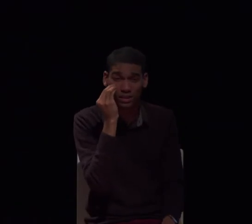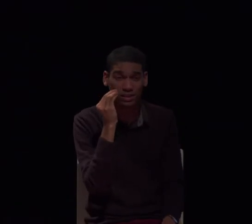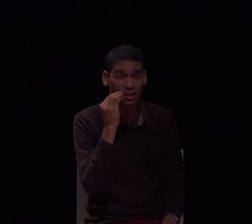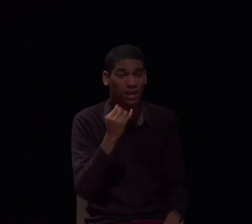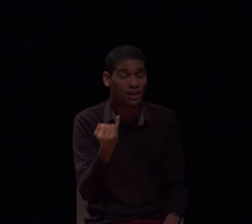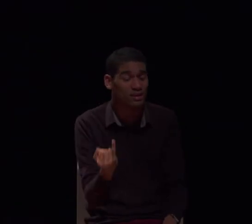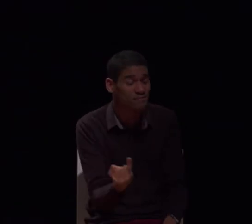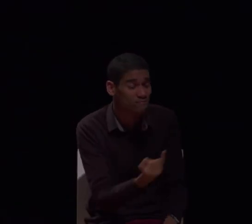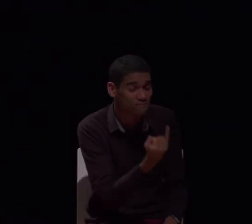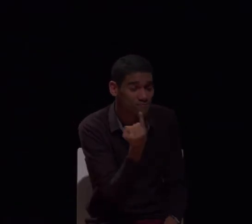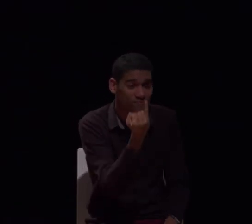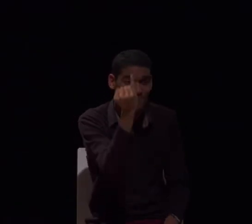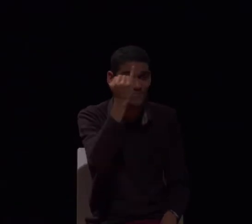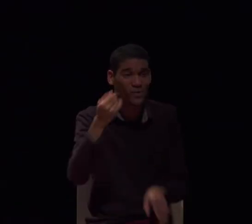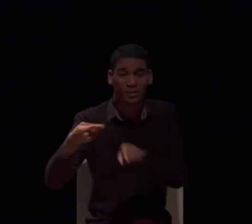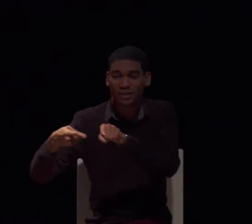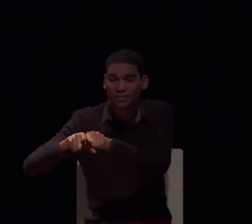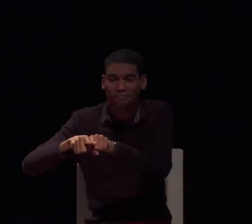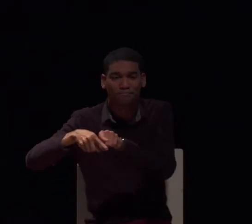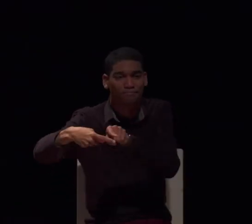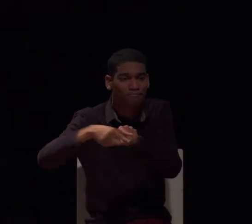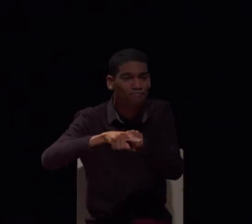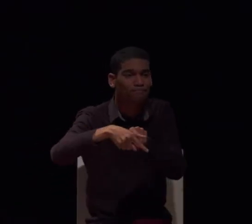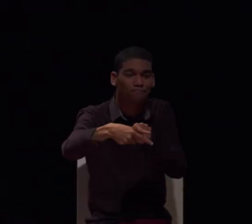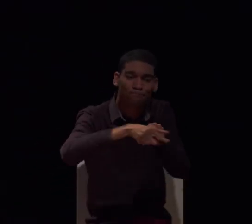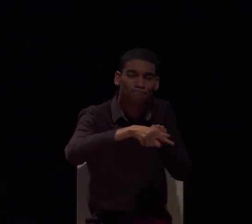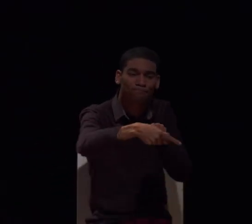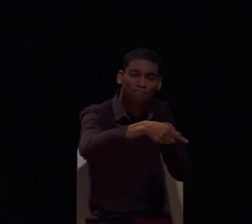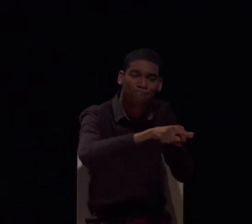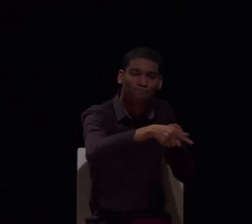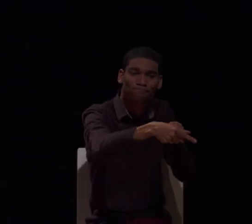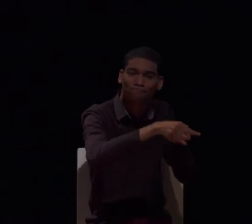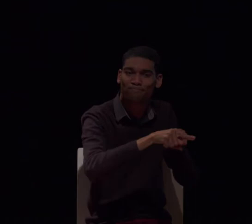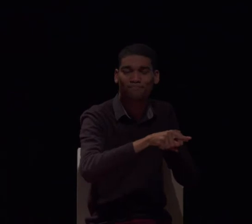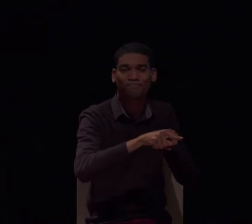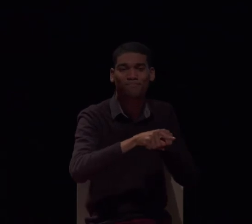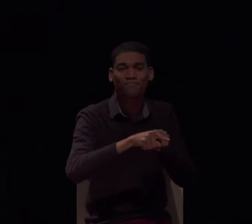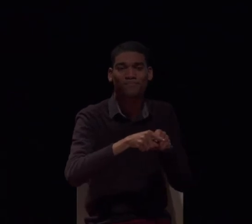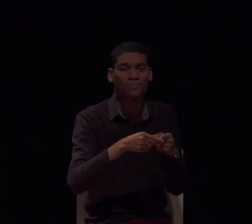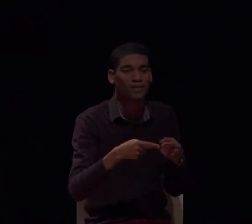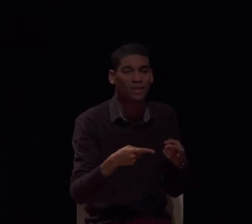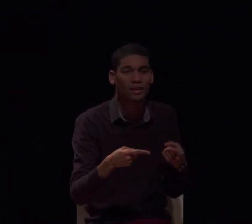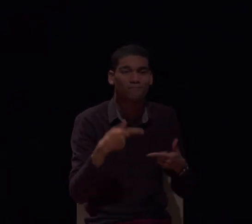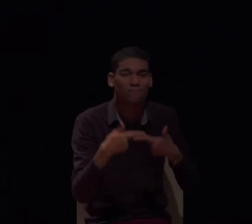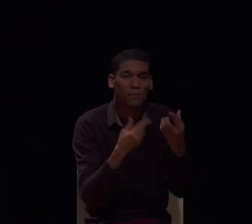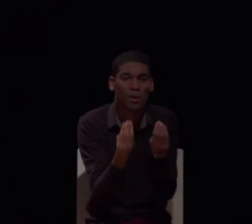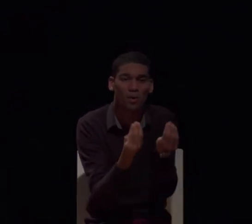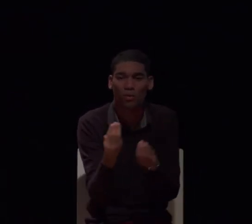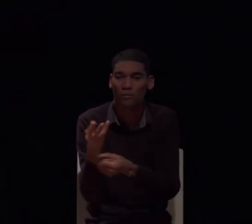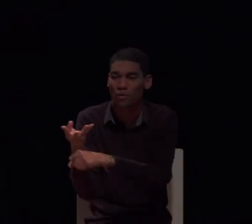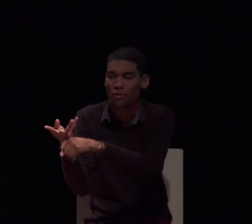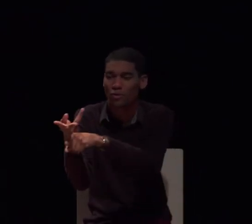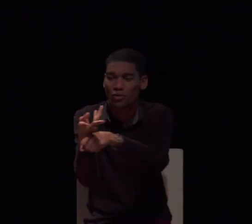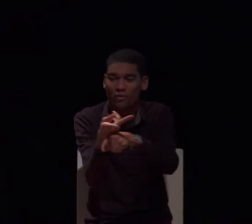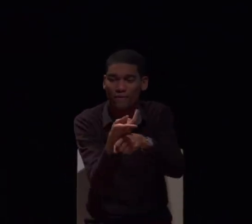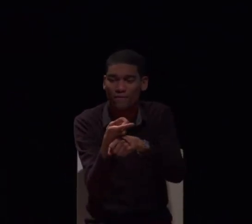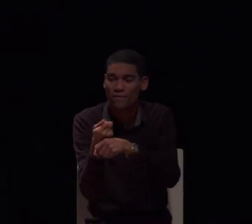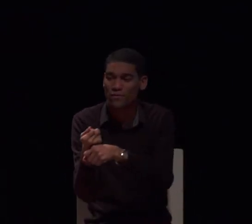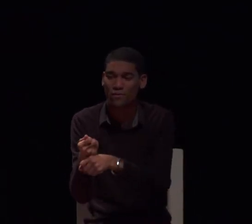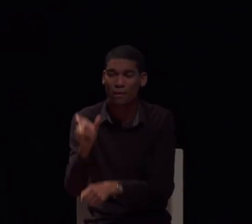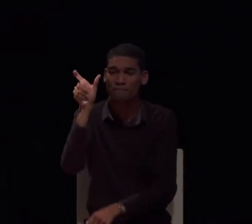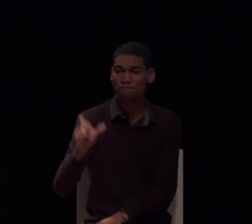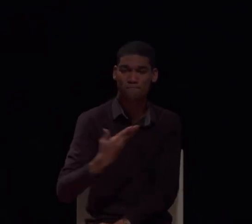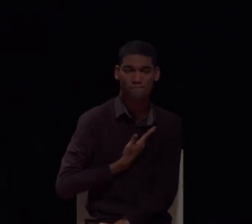associar com o máximo de pessoas possíveis trabalhar nessa nessa política de convencimento de outros colegas do quanto é importante